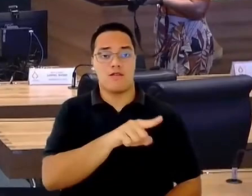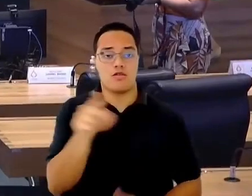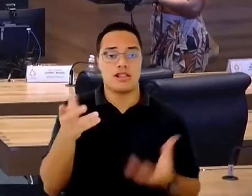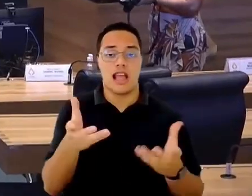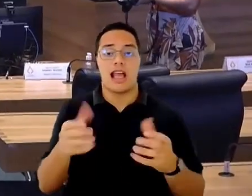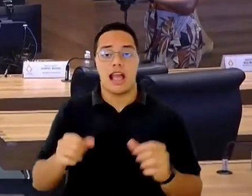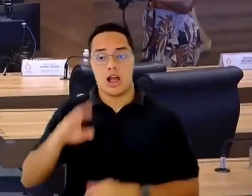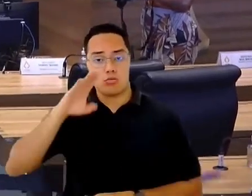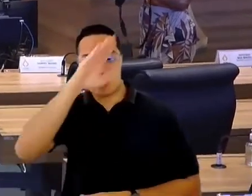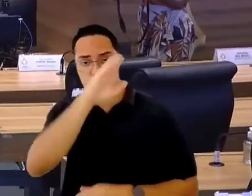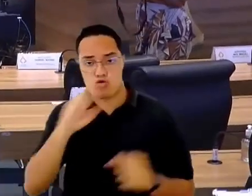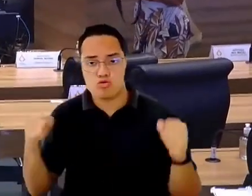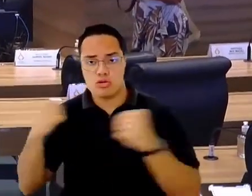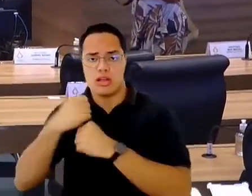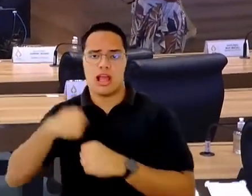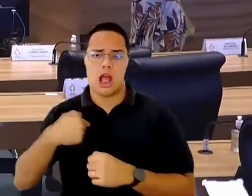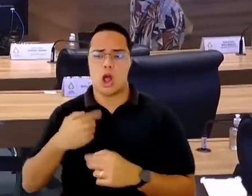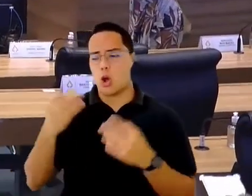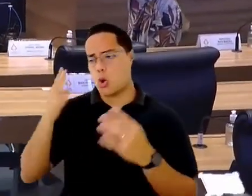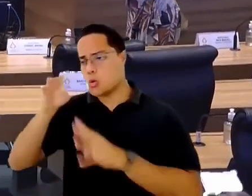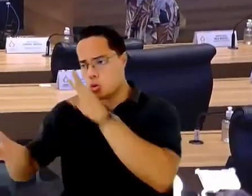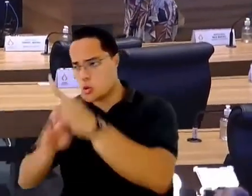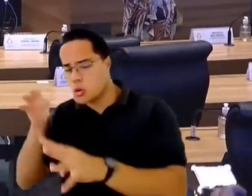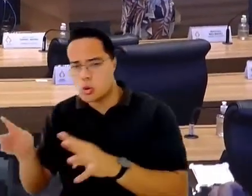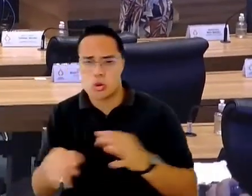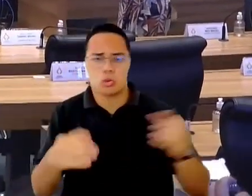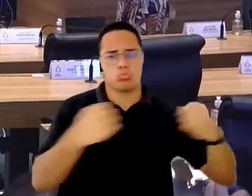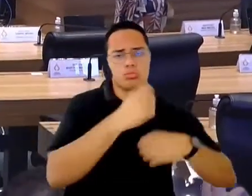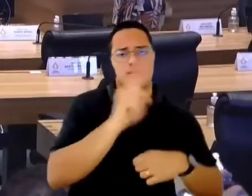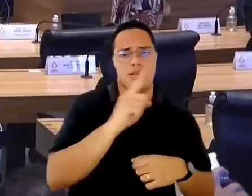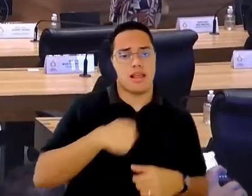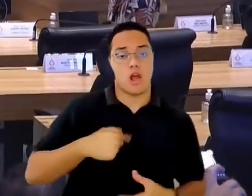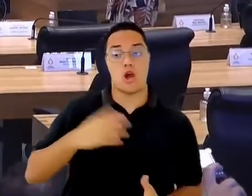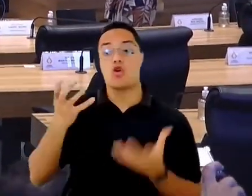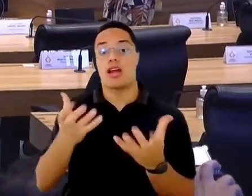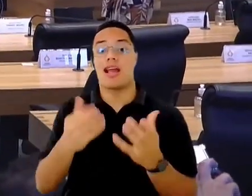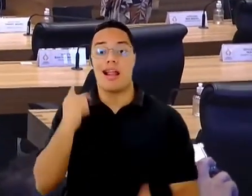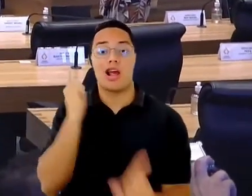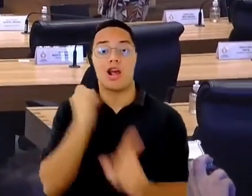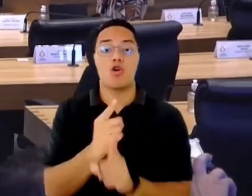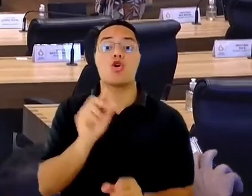quero acusar nem proteger. Quero a verdade. Está encerrada a reunião.